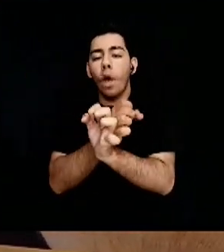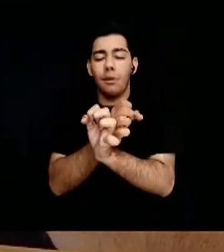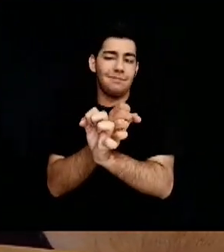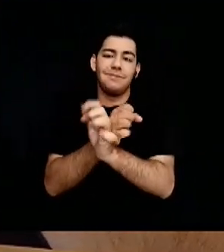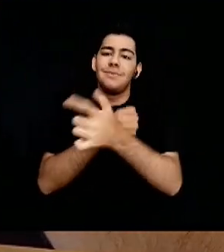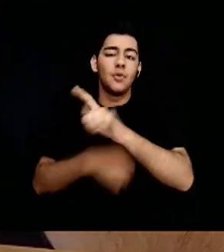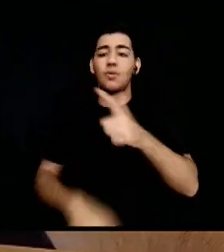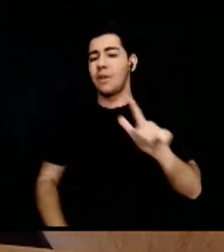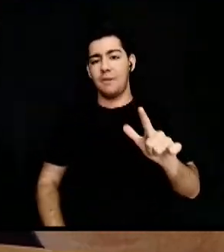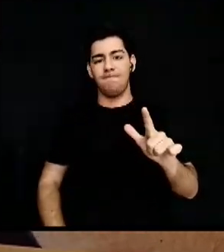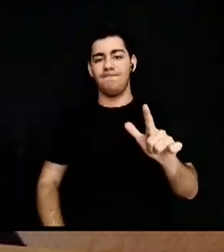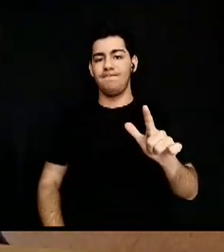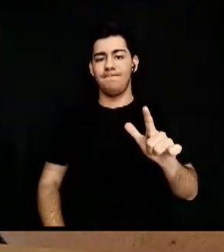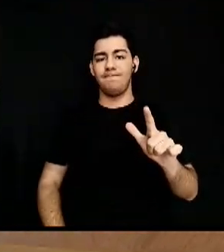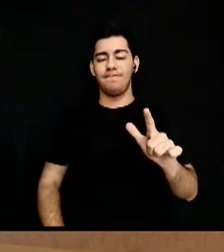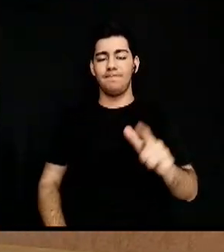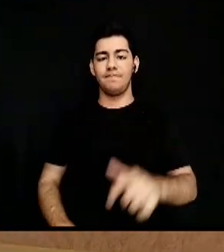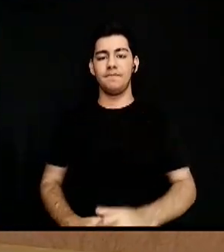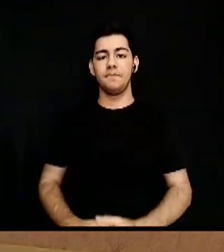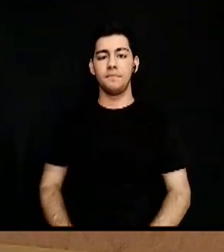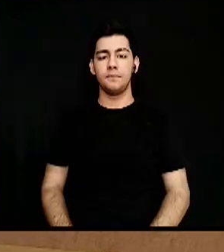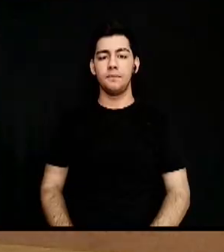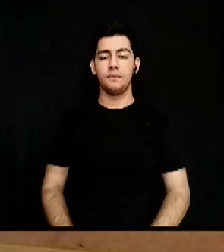tem essa opção.